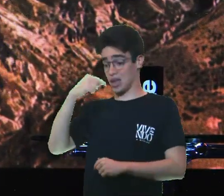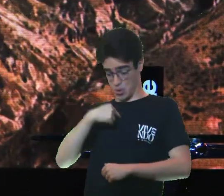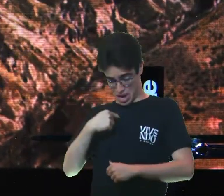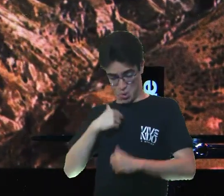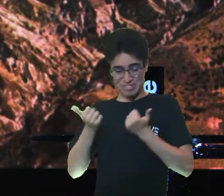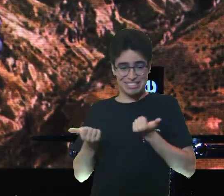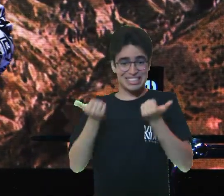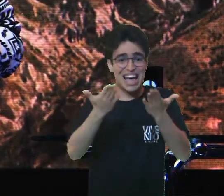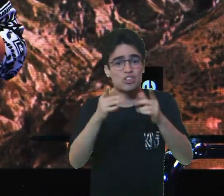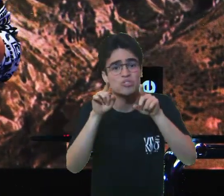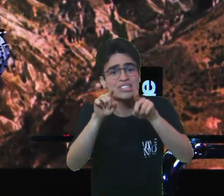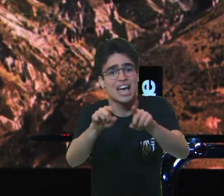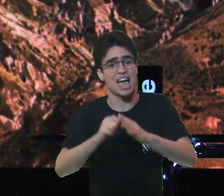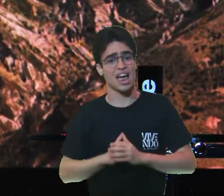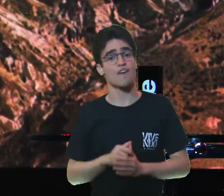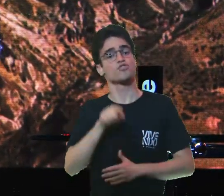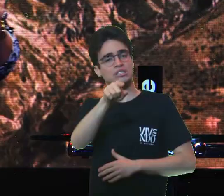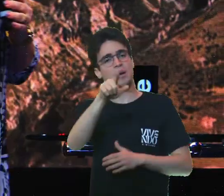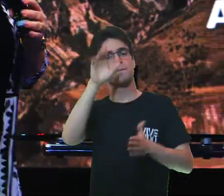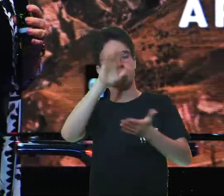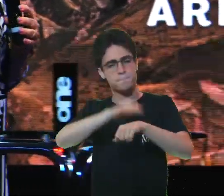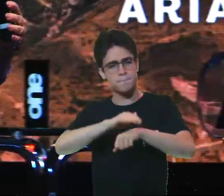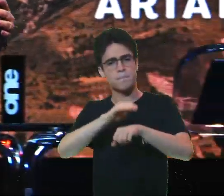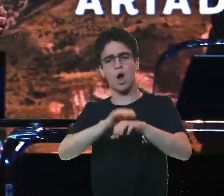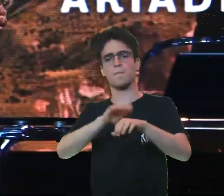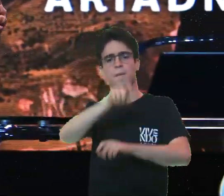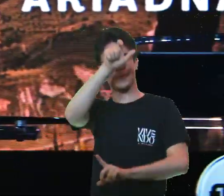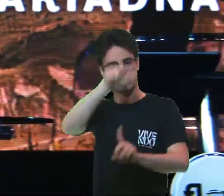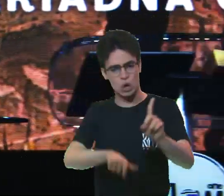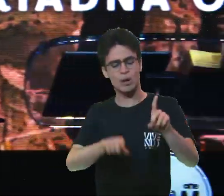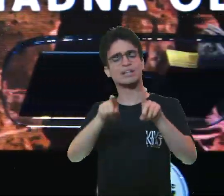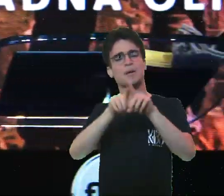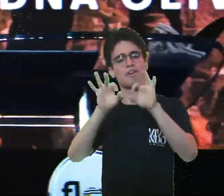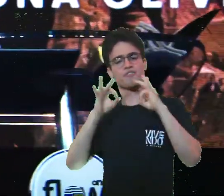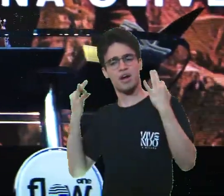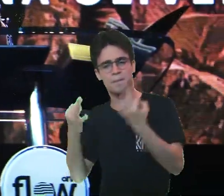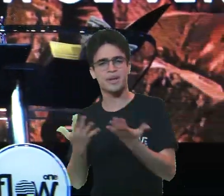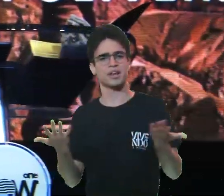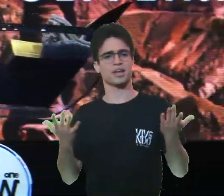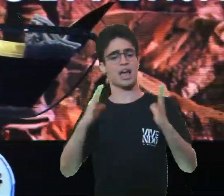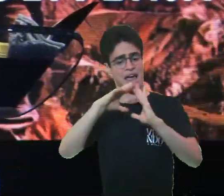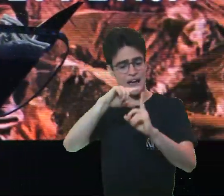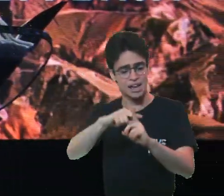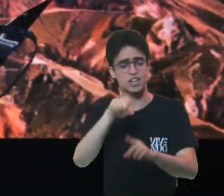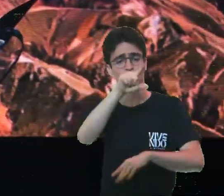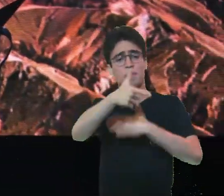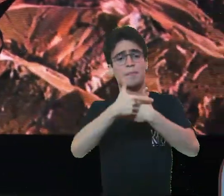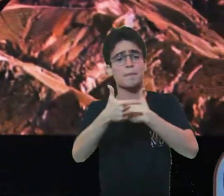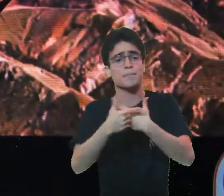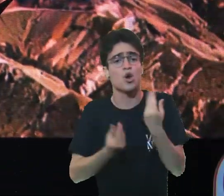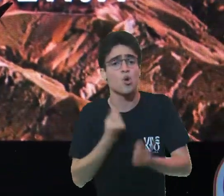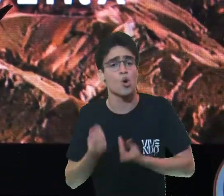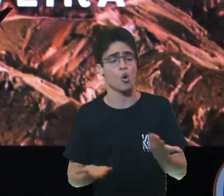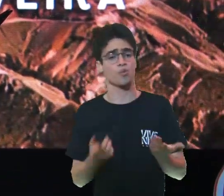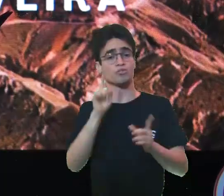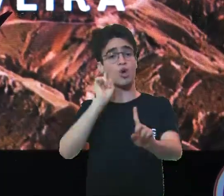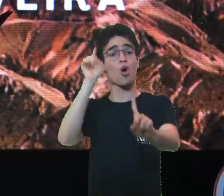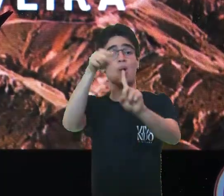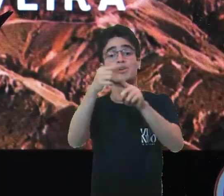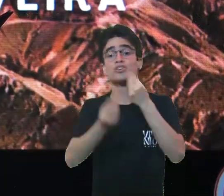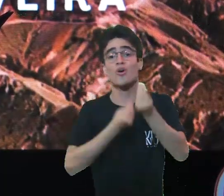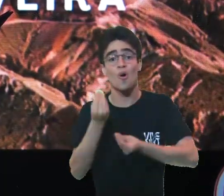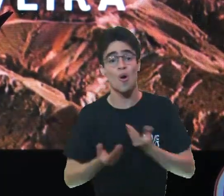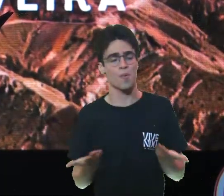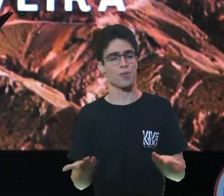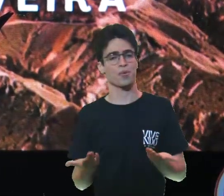coração como indivíduo, como família e como igreja? Observe qual é a sua causa. A